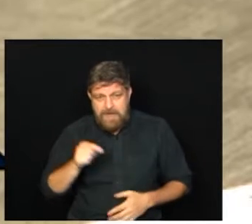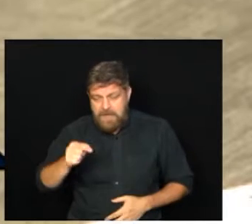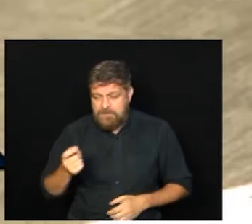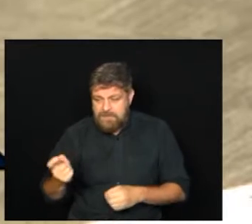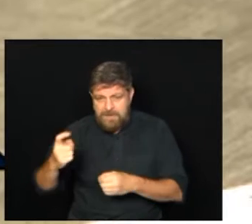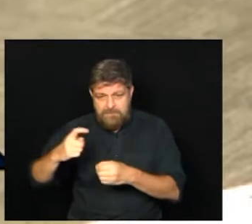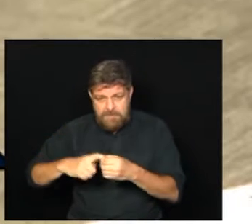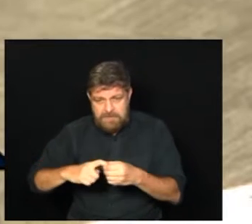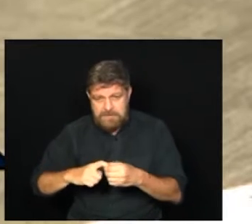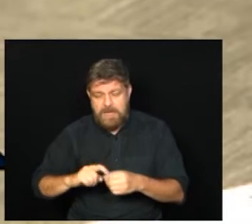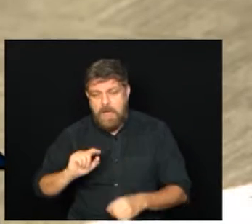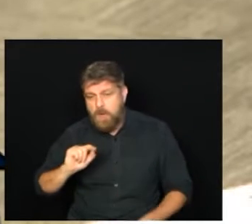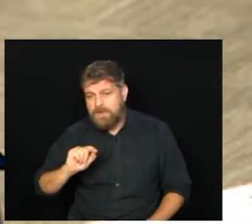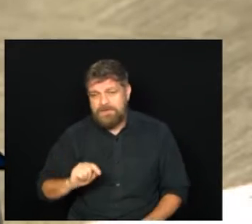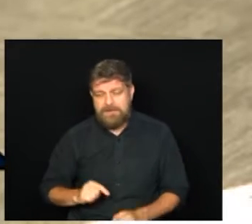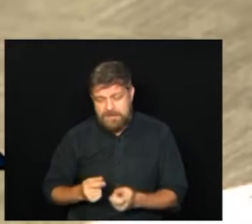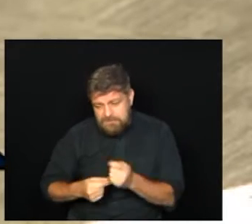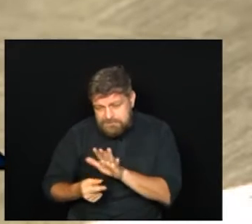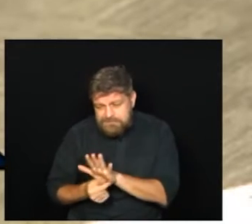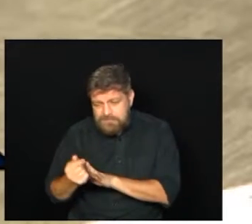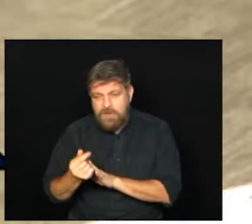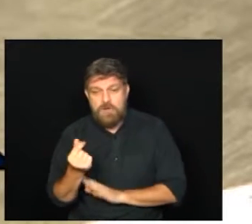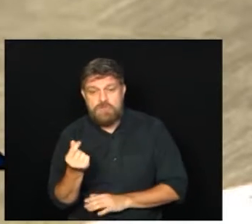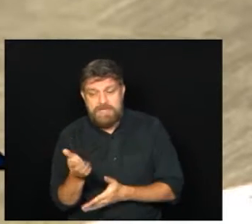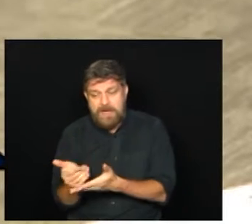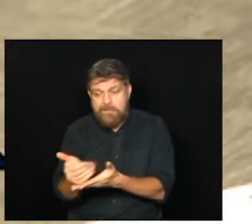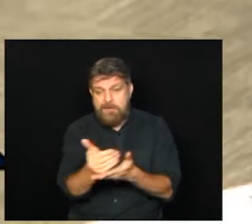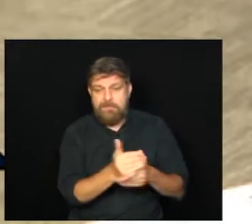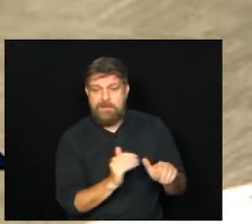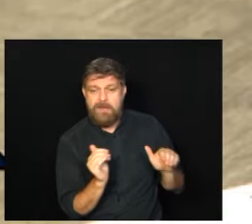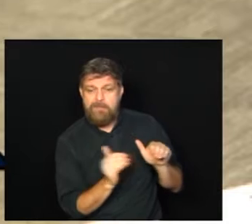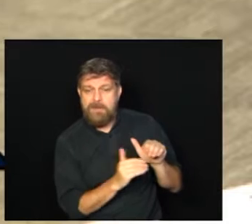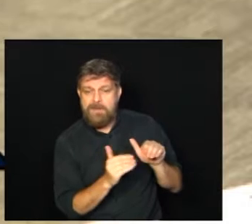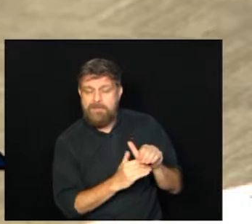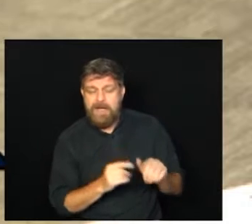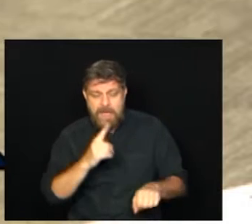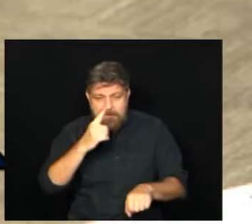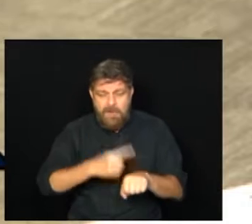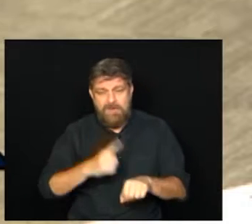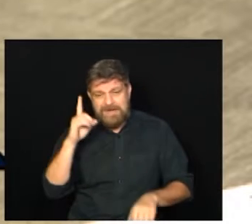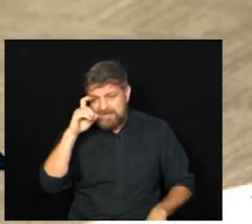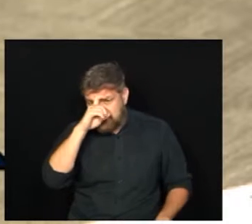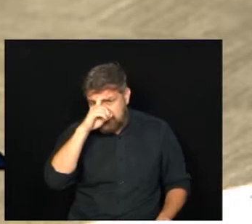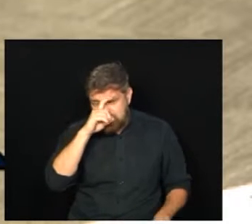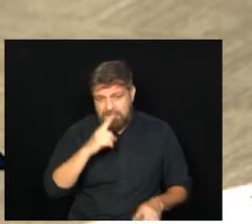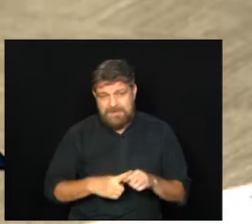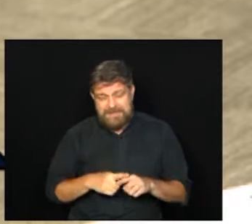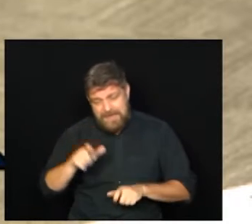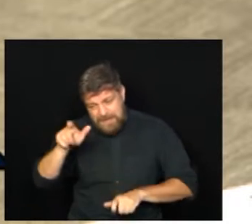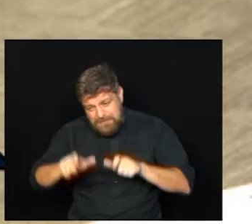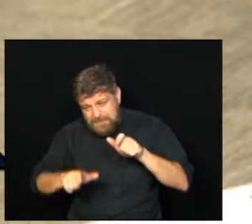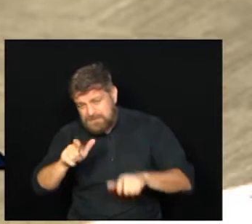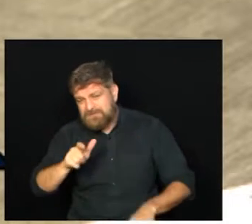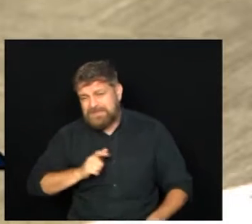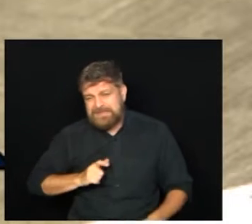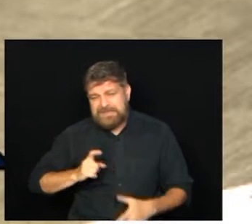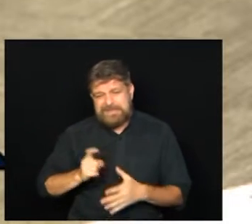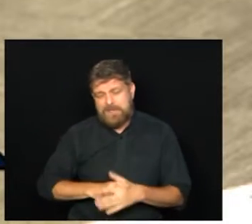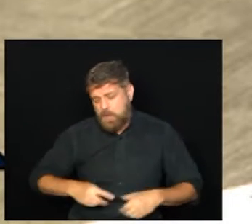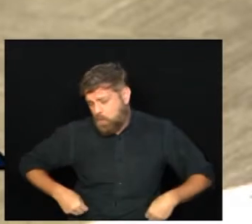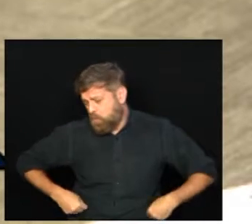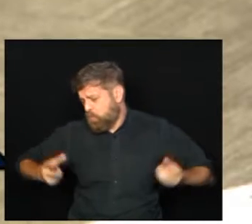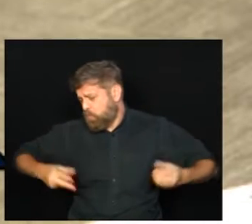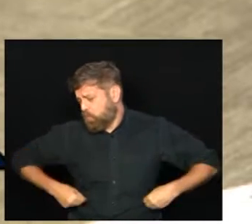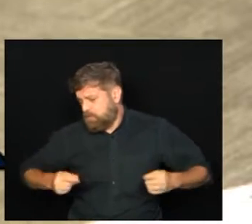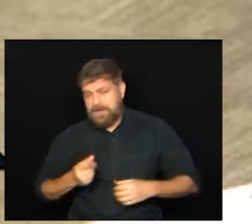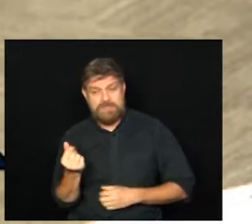Finanças e Orçamento, então vai aumentar o orçamento da prefeitura, porque para passar esse momento difícil, porque não é fácil, tem a demanda é grande e os